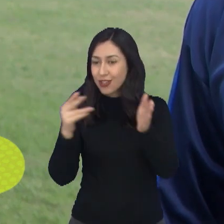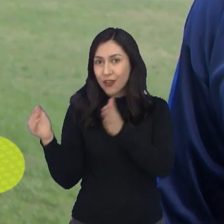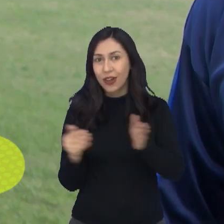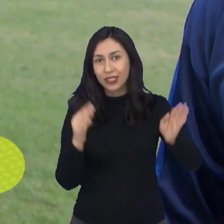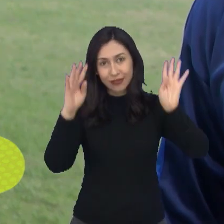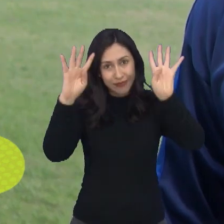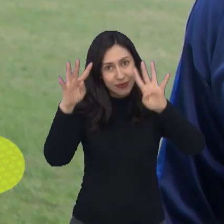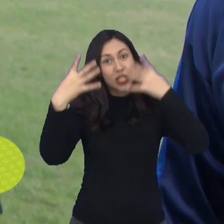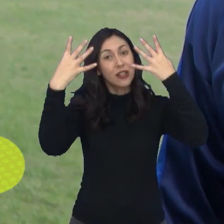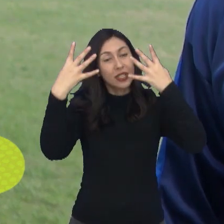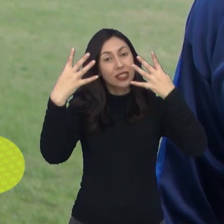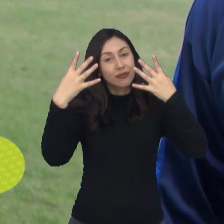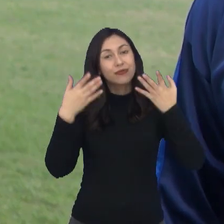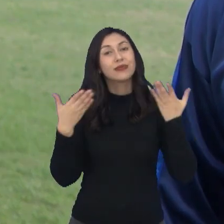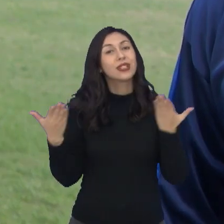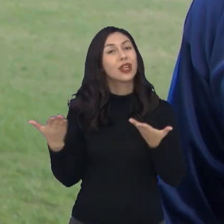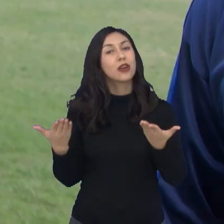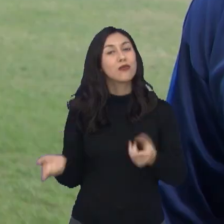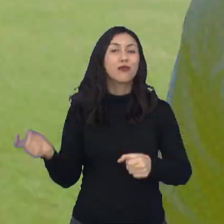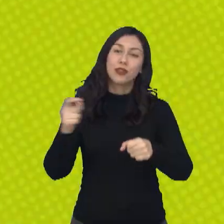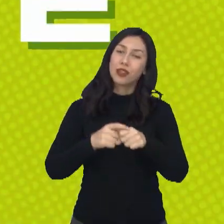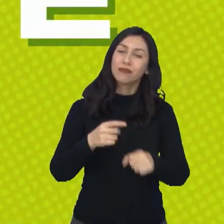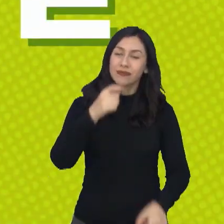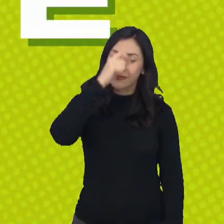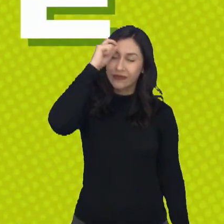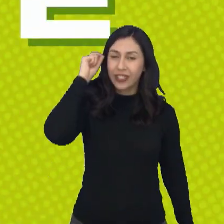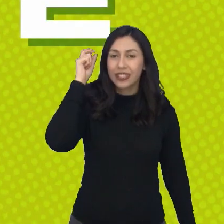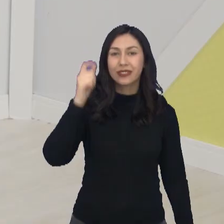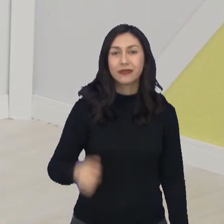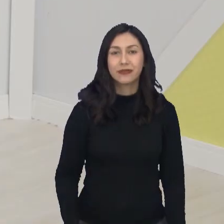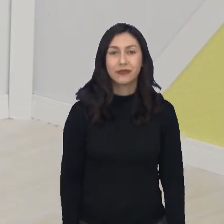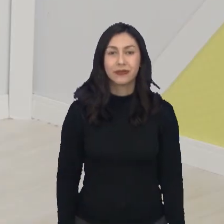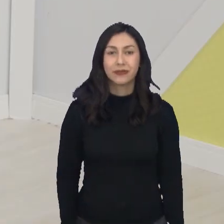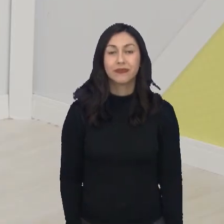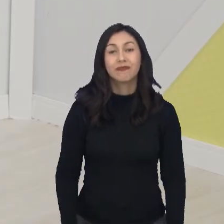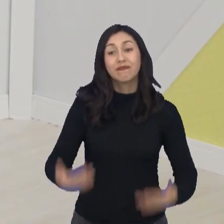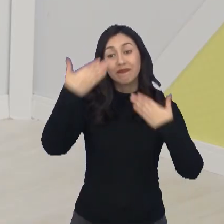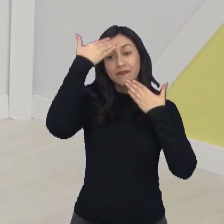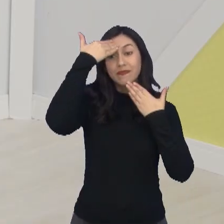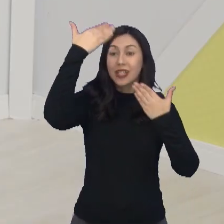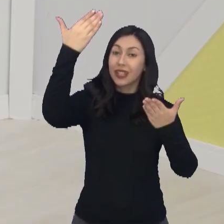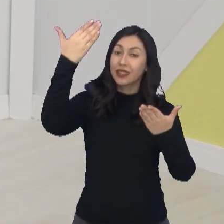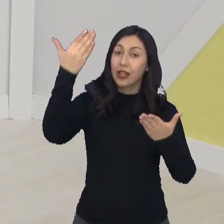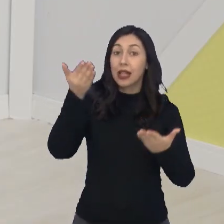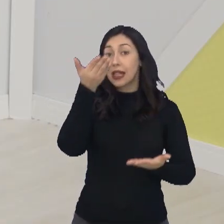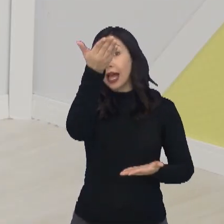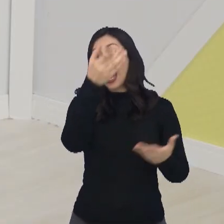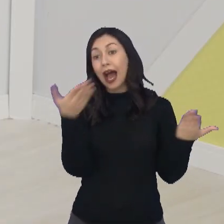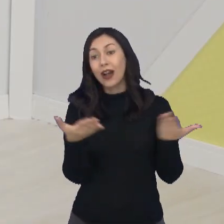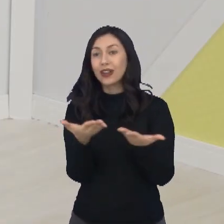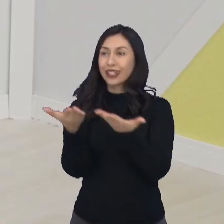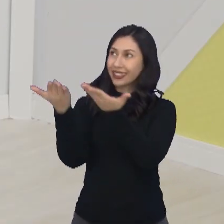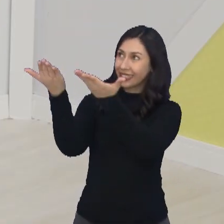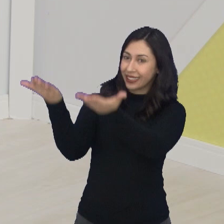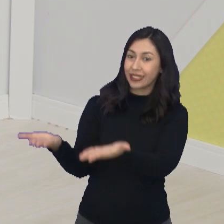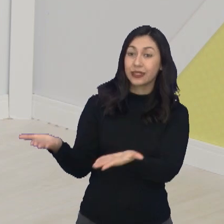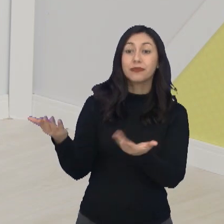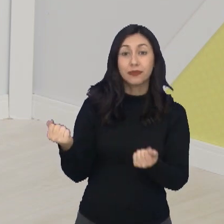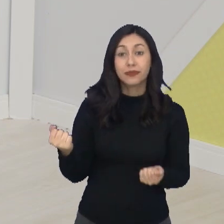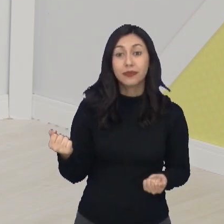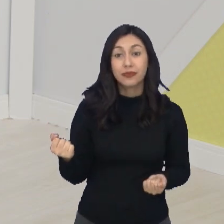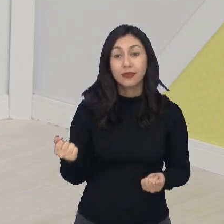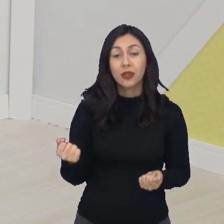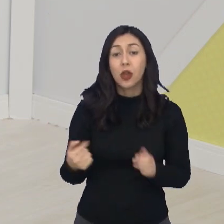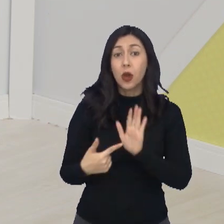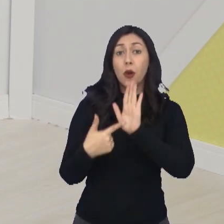de final. Voltamos com você aí, Vieira Júnior, no estúdio. Valeu, Brunão que estava lá, mas também está aqui. Matheus, vamos antecipar as